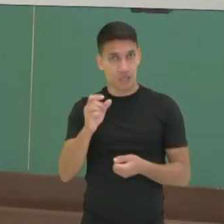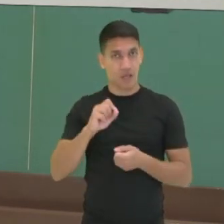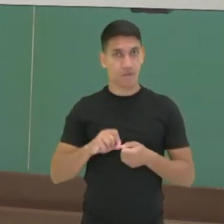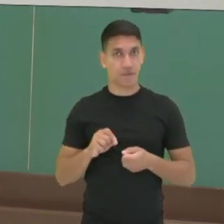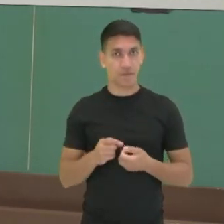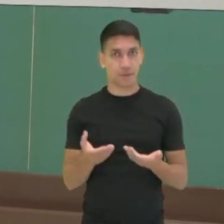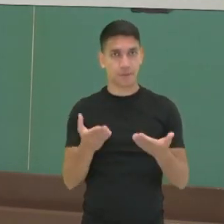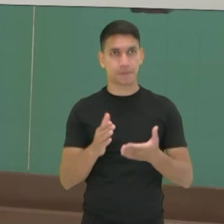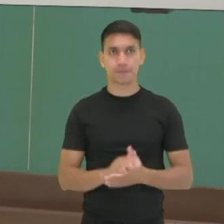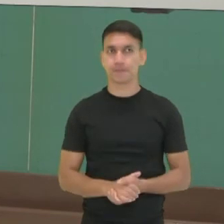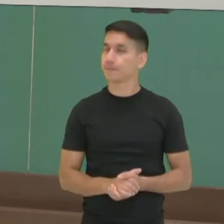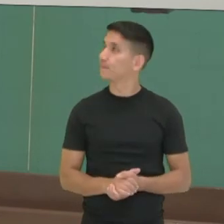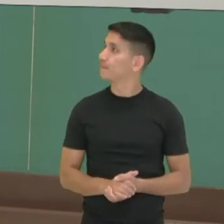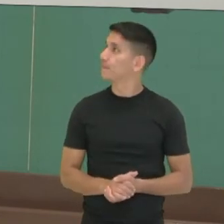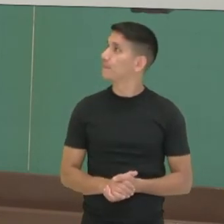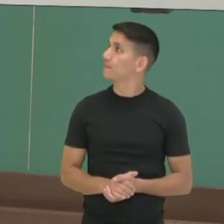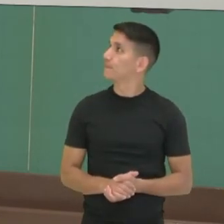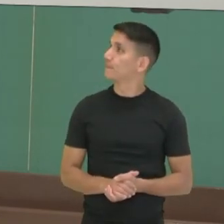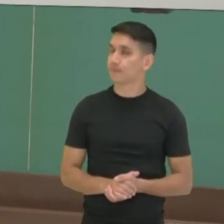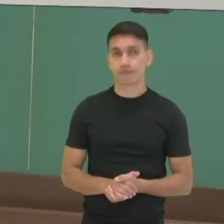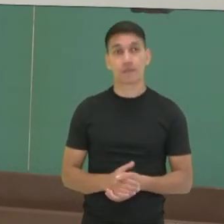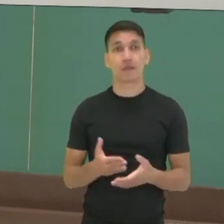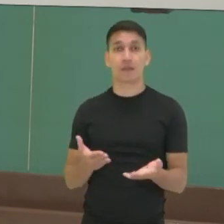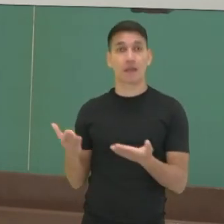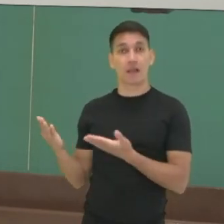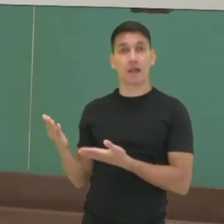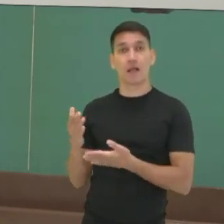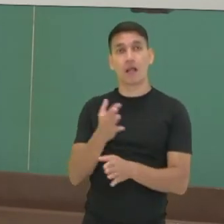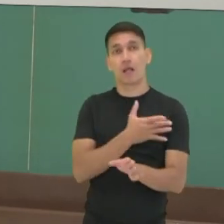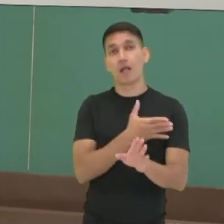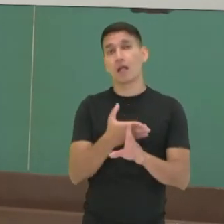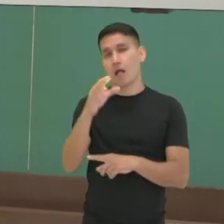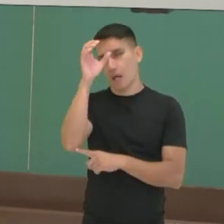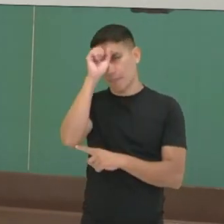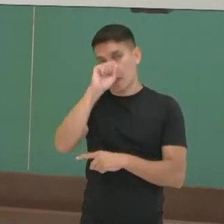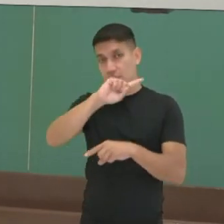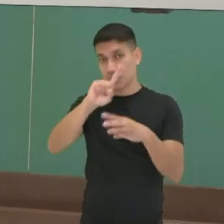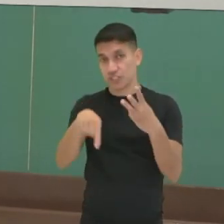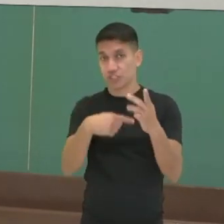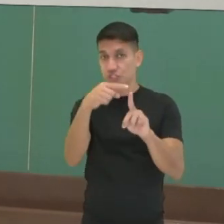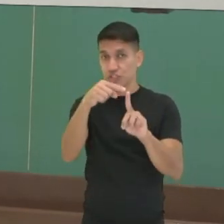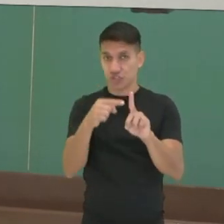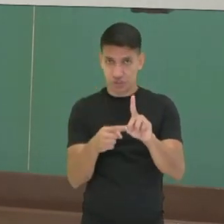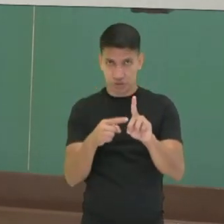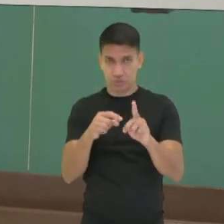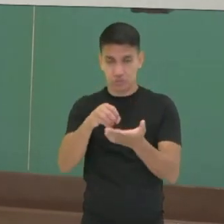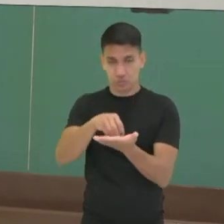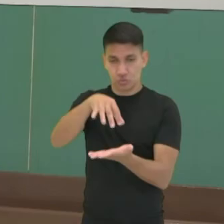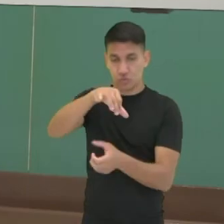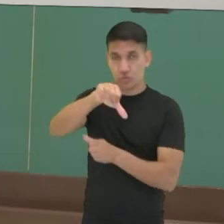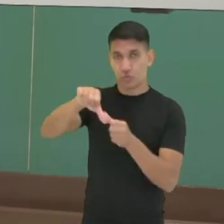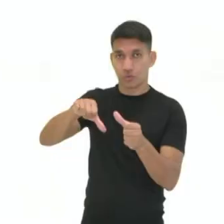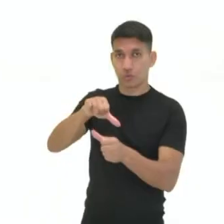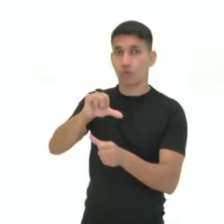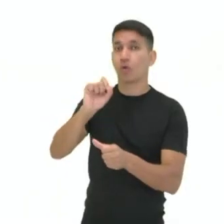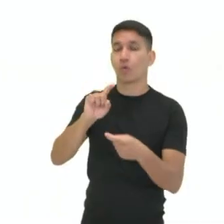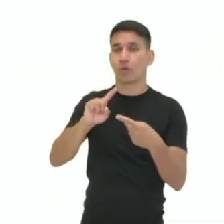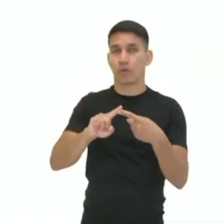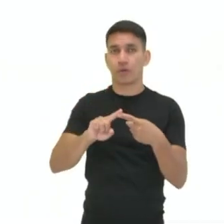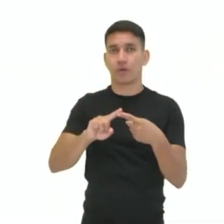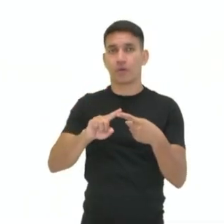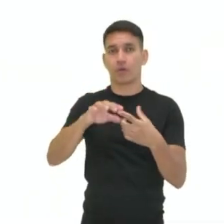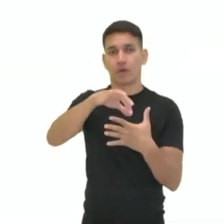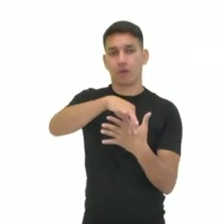para vocês. Praticando. Então, nessa aula nós aprendemos 3 tipos de transformações geométricas.